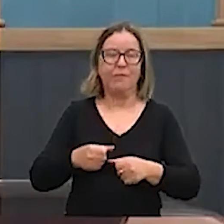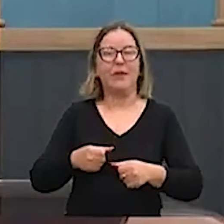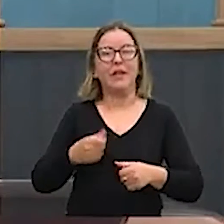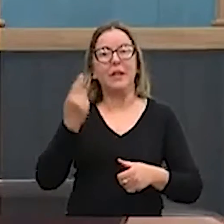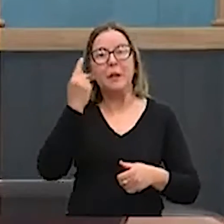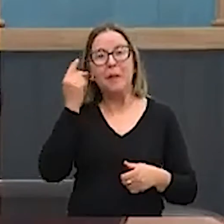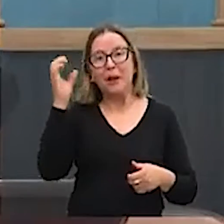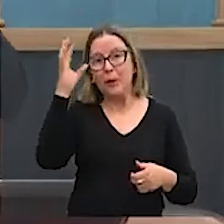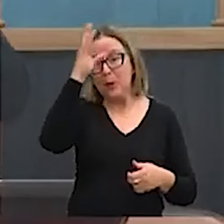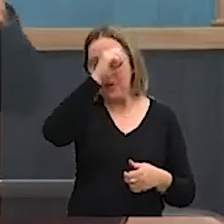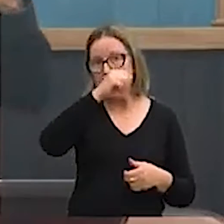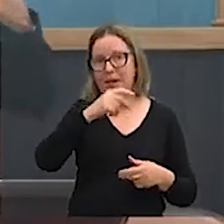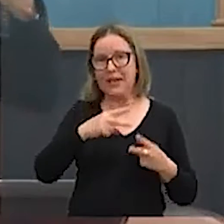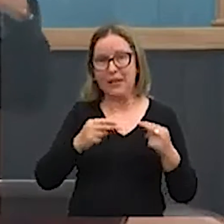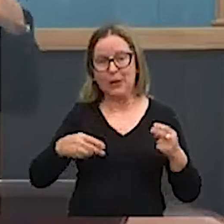anos,